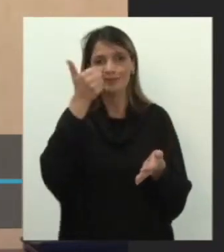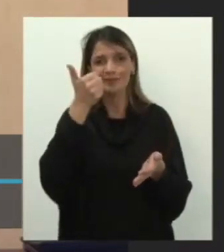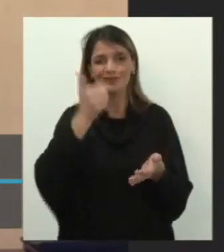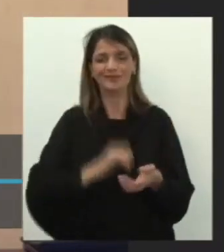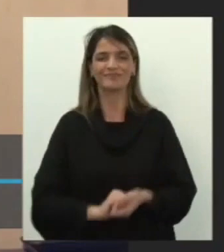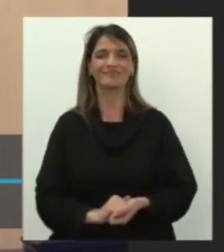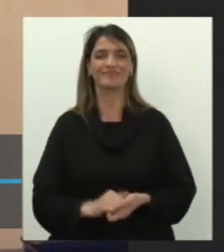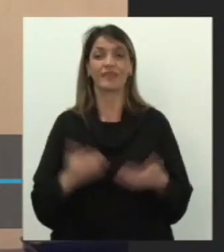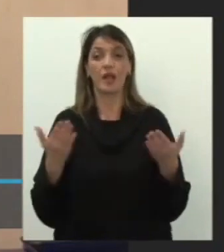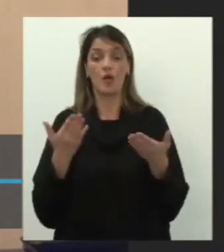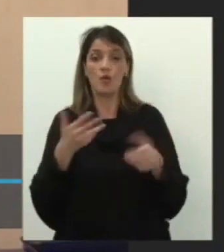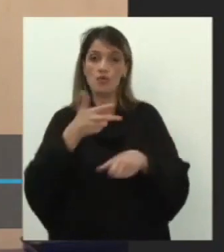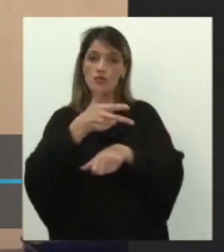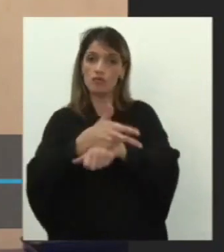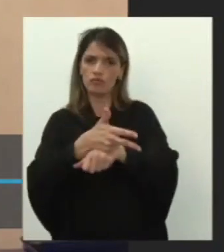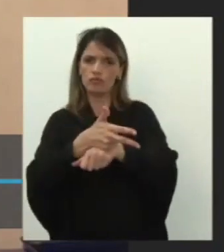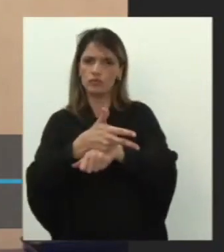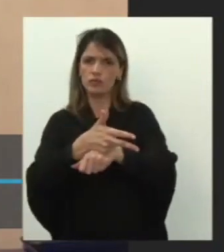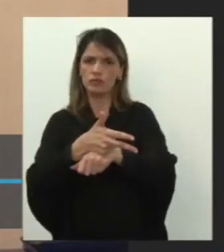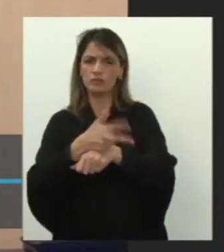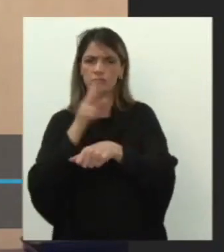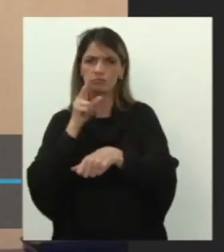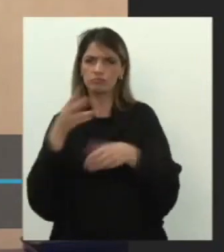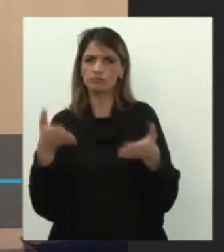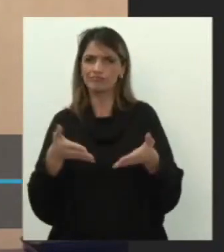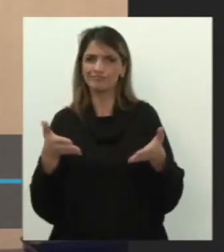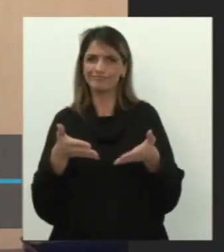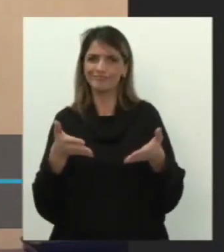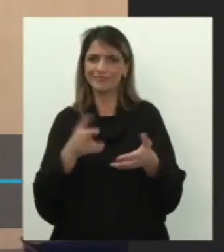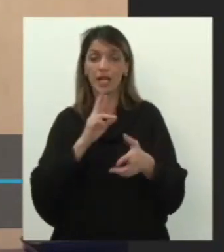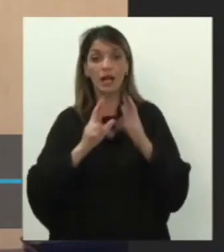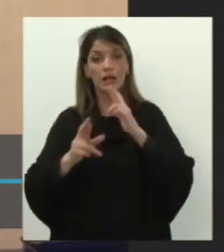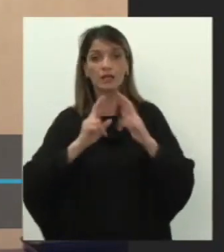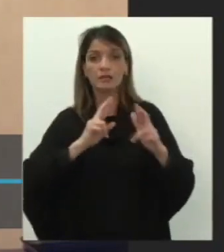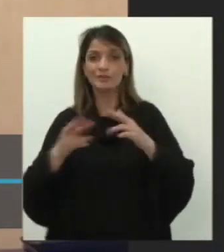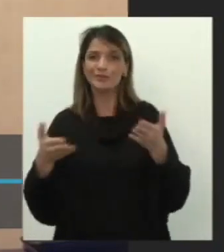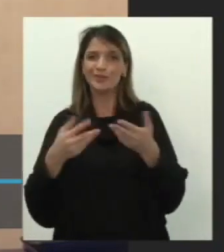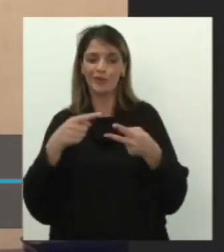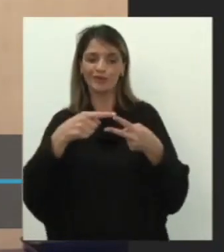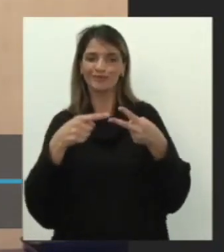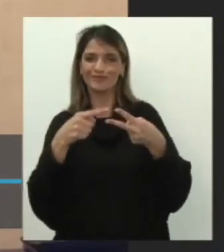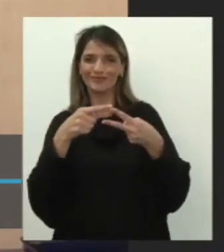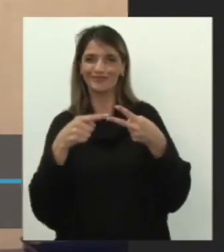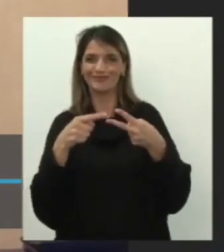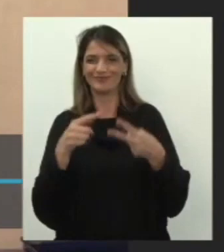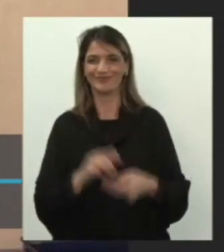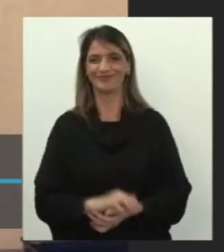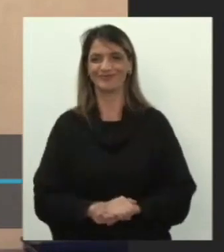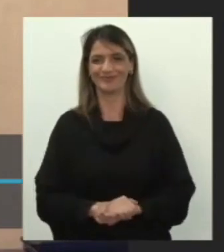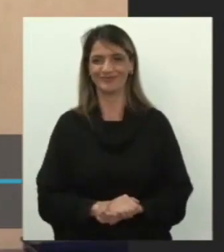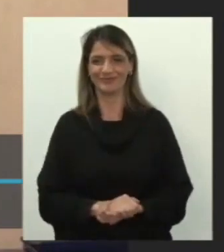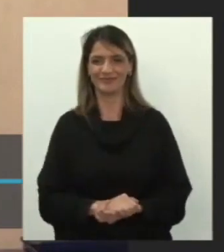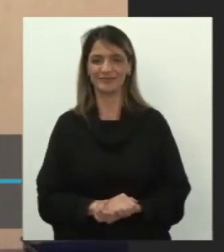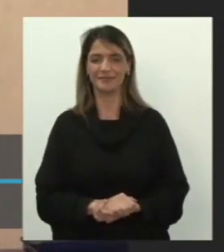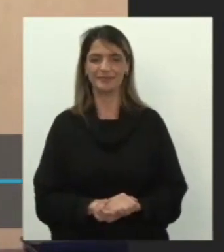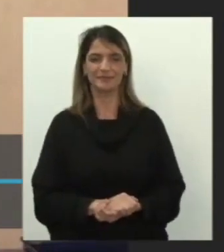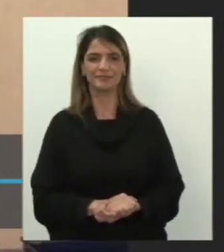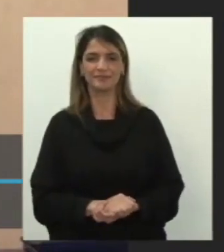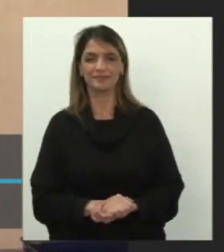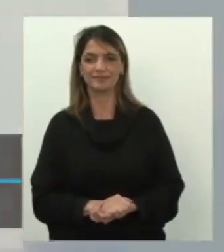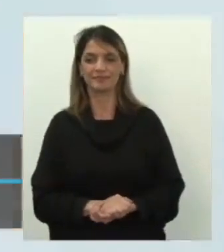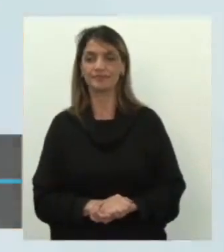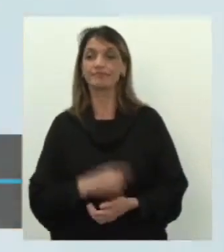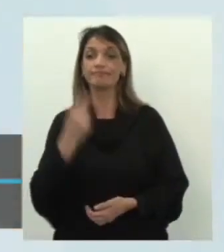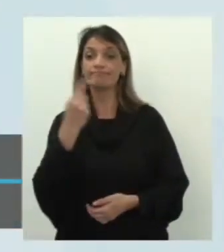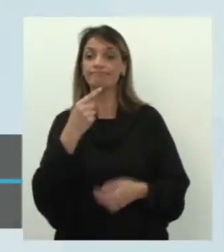Agora, considerando o vídeo que nós acabamos de ver, nós gostaríamos que vocês respondessem, né, duas questões, uma seguida da outra vai ser, certo?